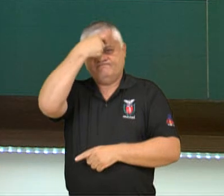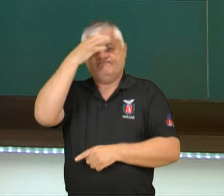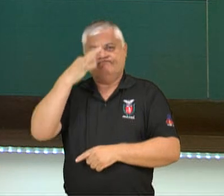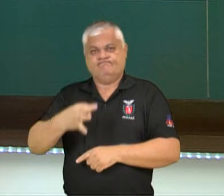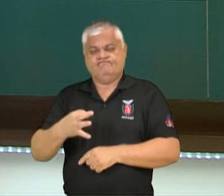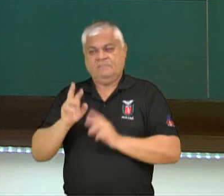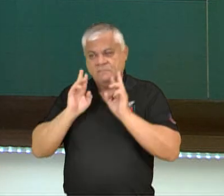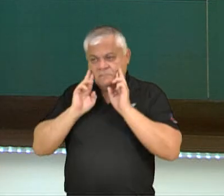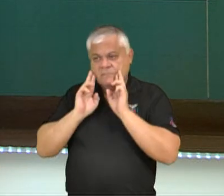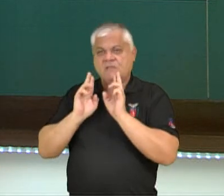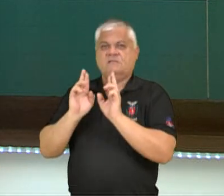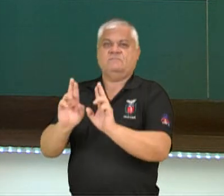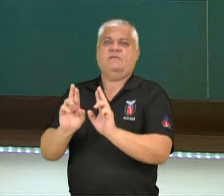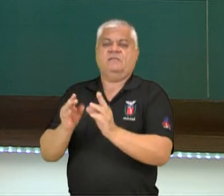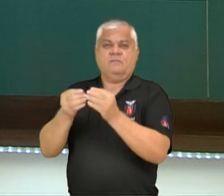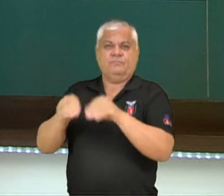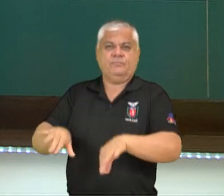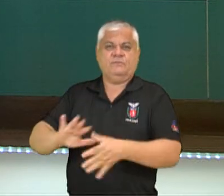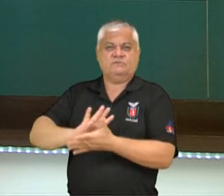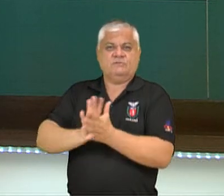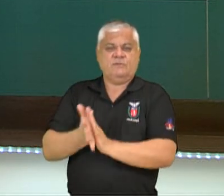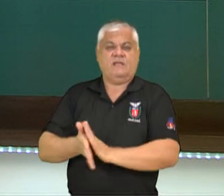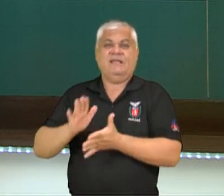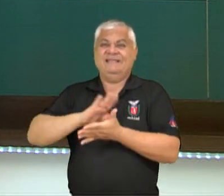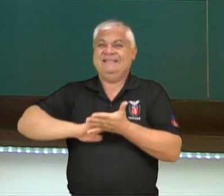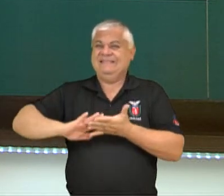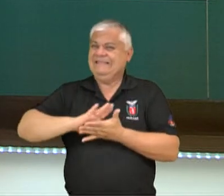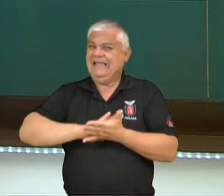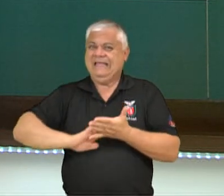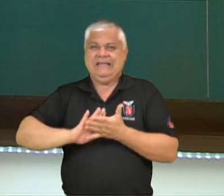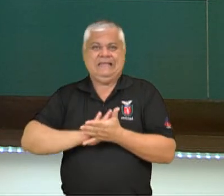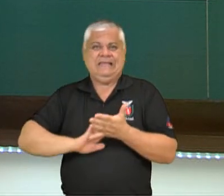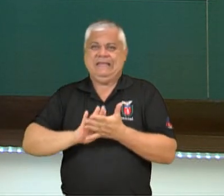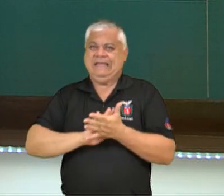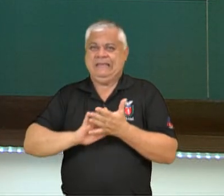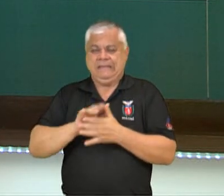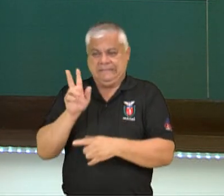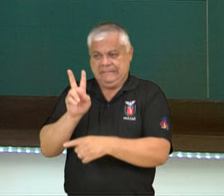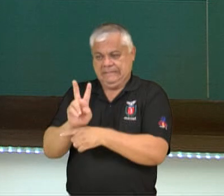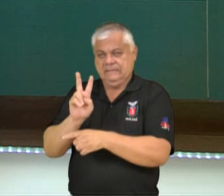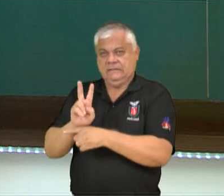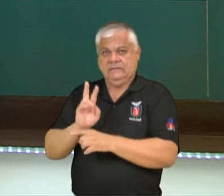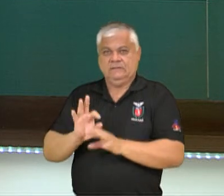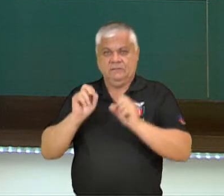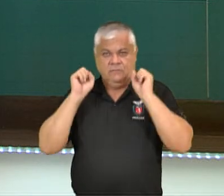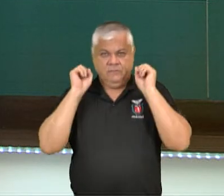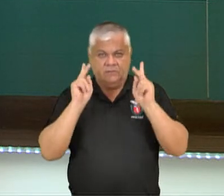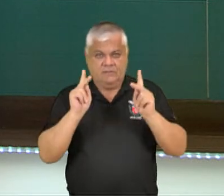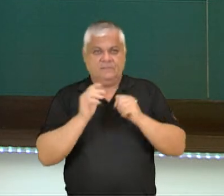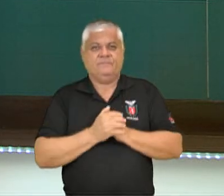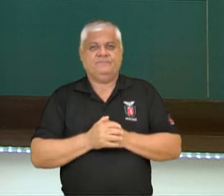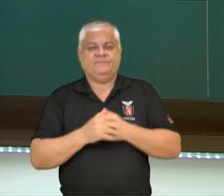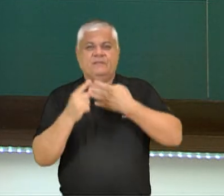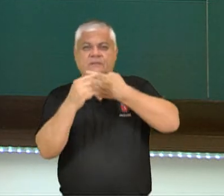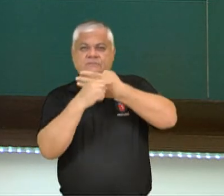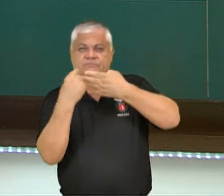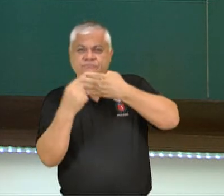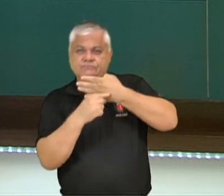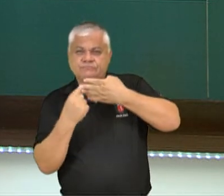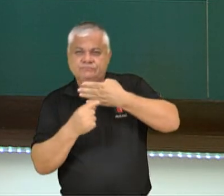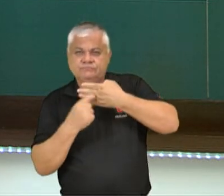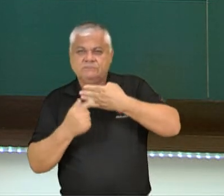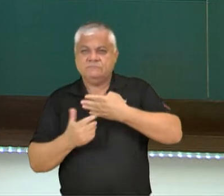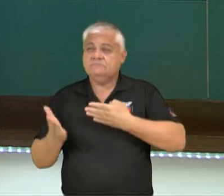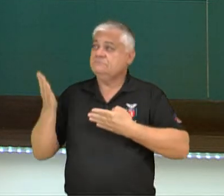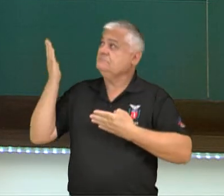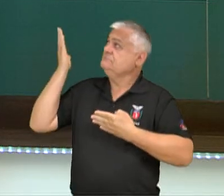atividade sem estragar a natureza, sem prejudicar a natureza, ok? Então, referências da